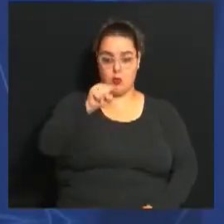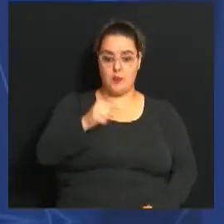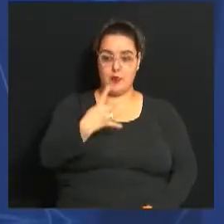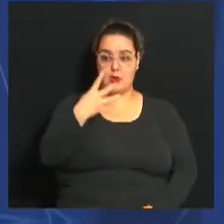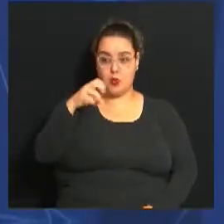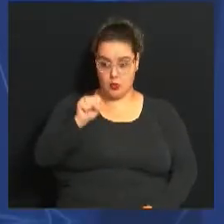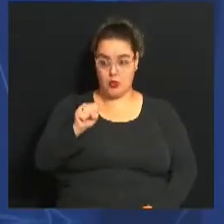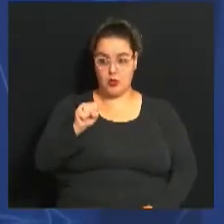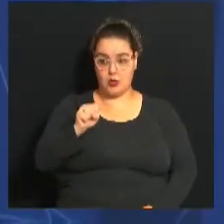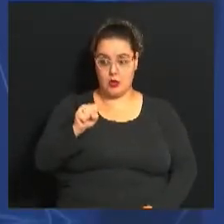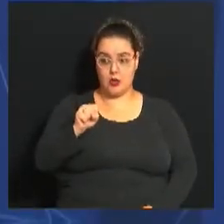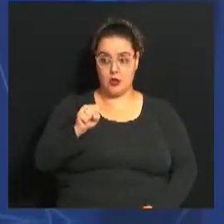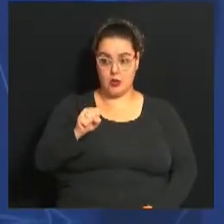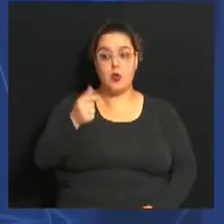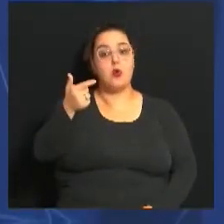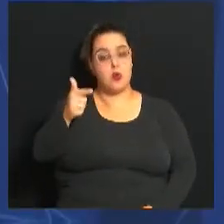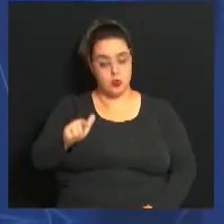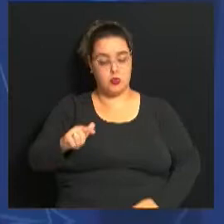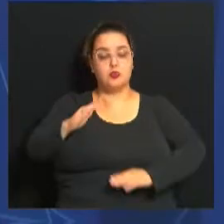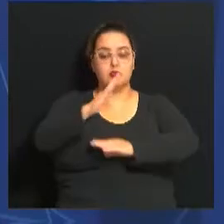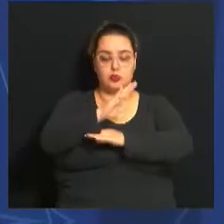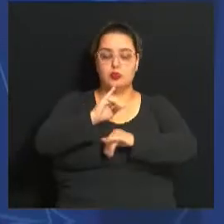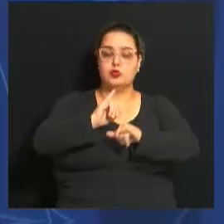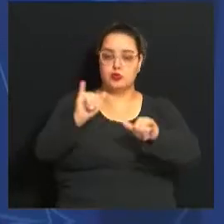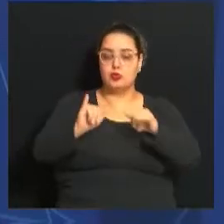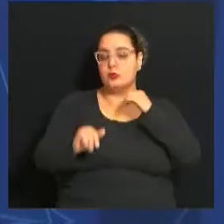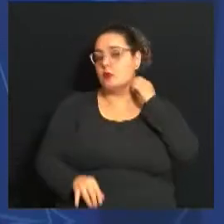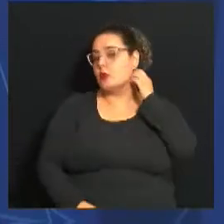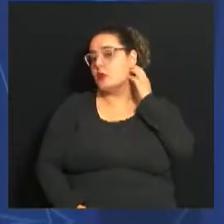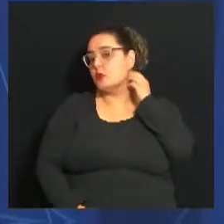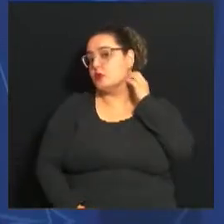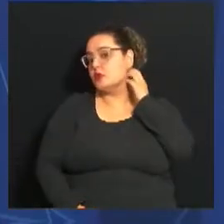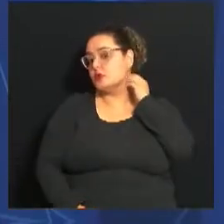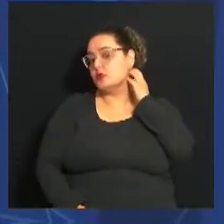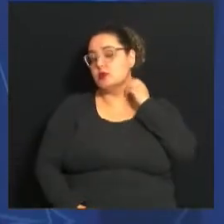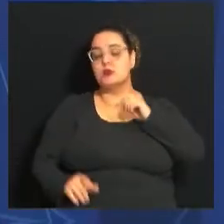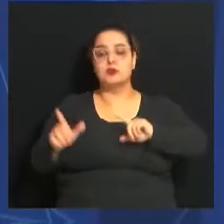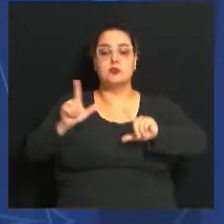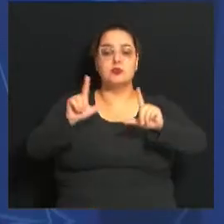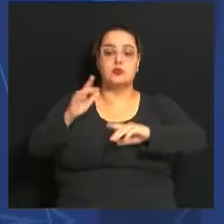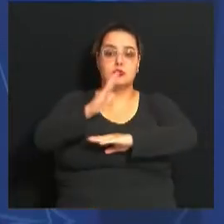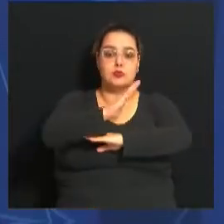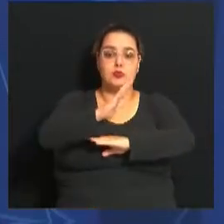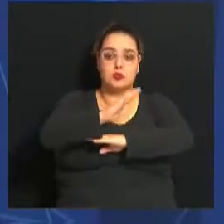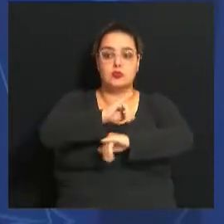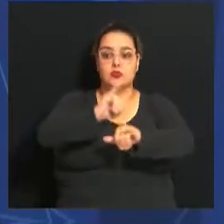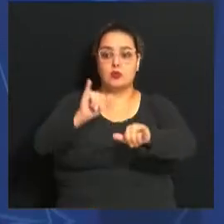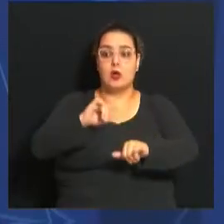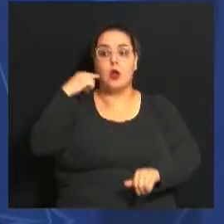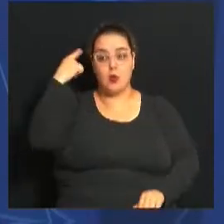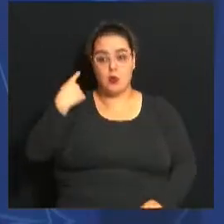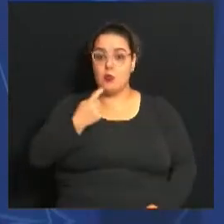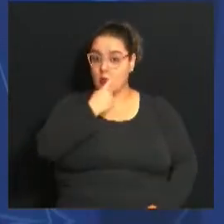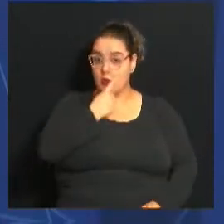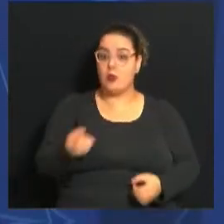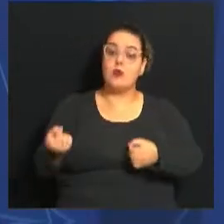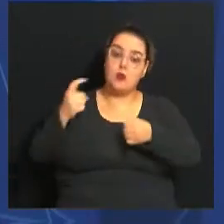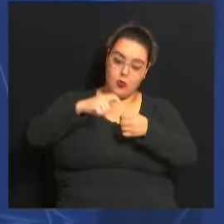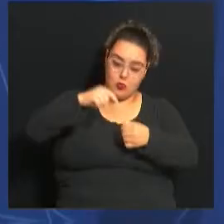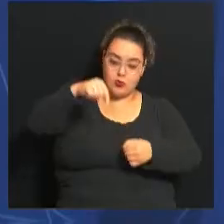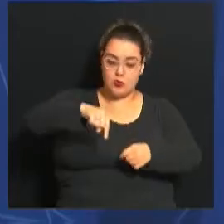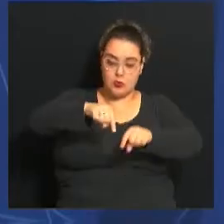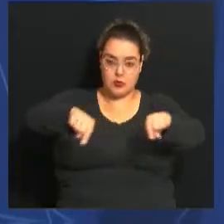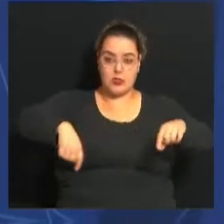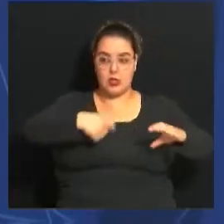1h48, a gente segue aqui com o nosso Câmara Notícia, com o nosso telejornal, até porque a Mina Abreu já está aqui nos nossos estúdios, então é